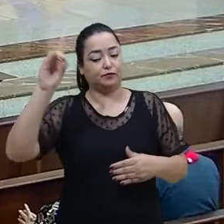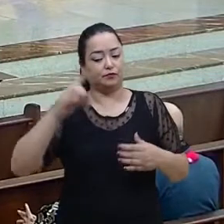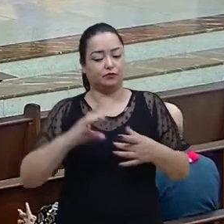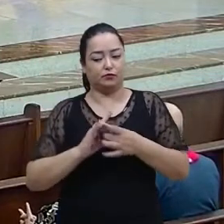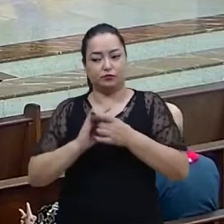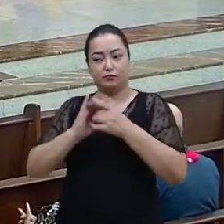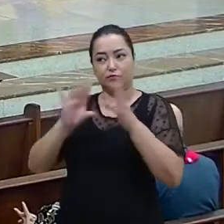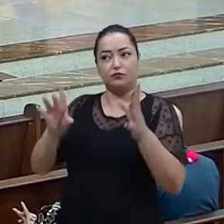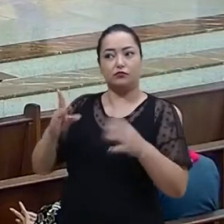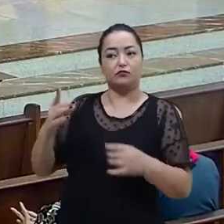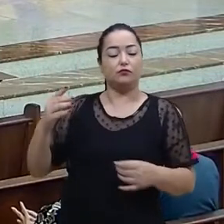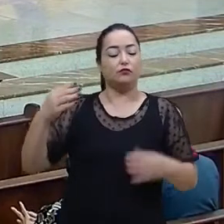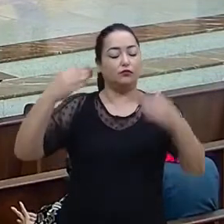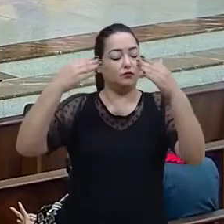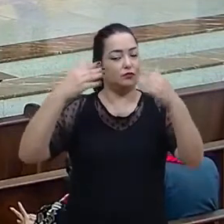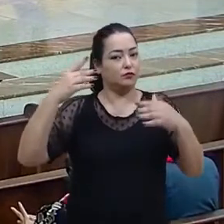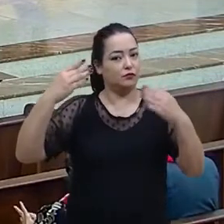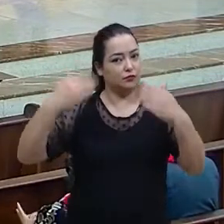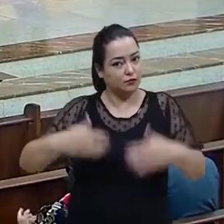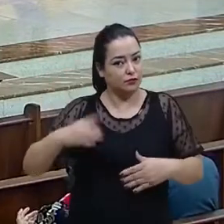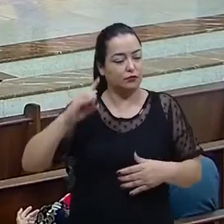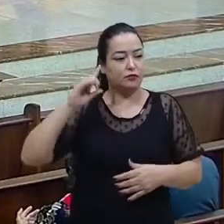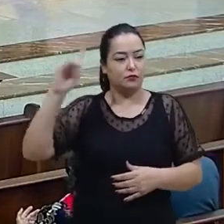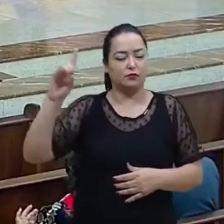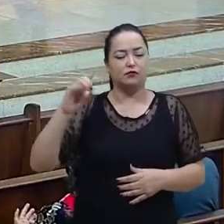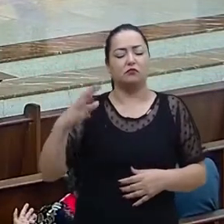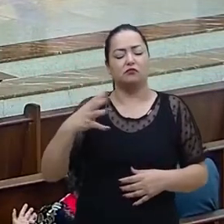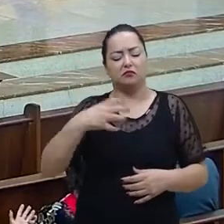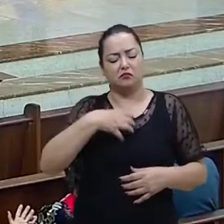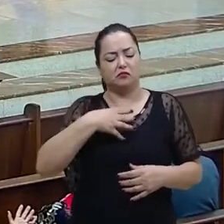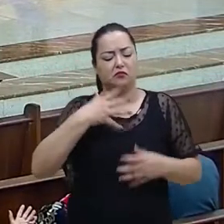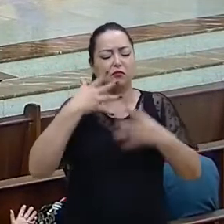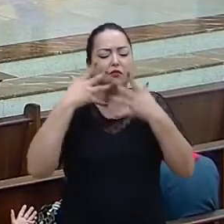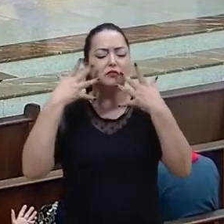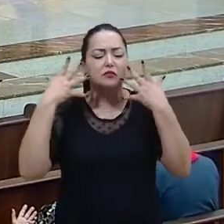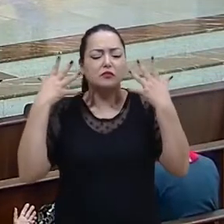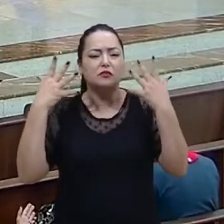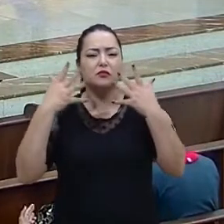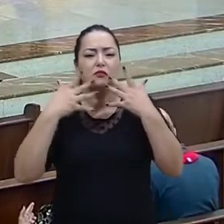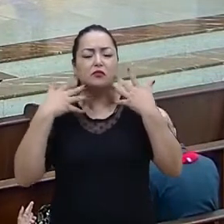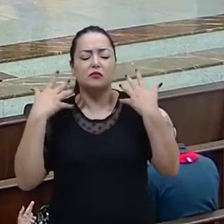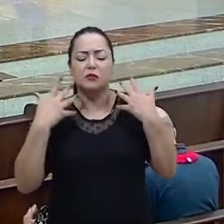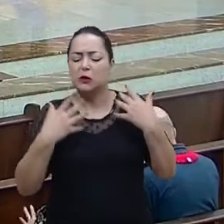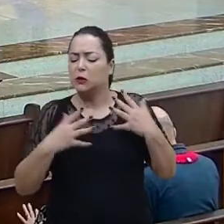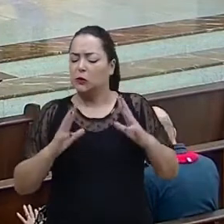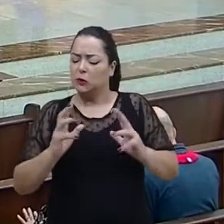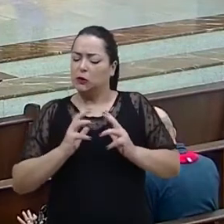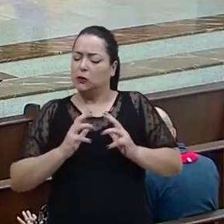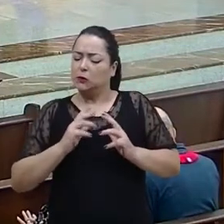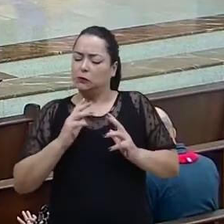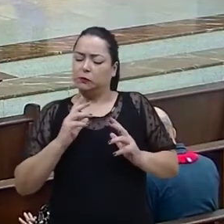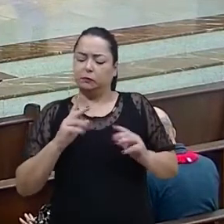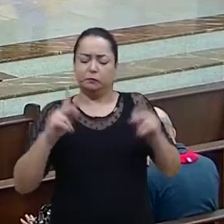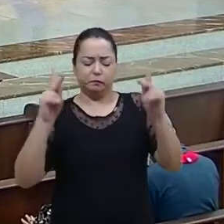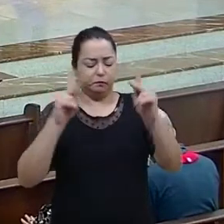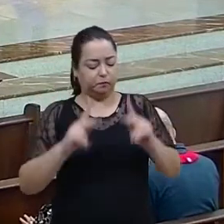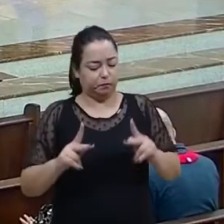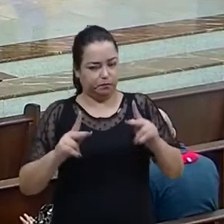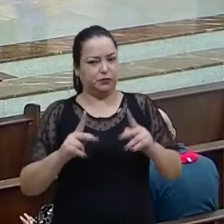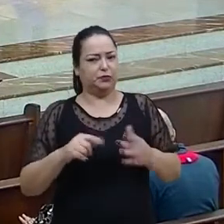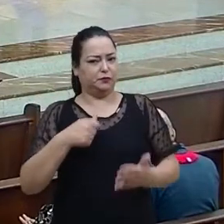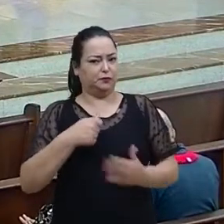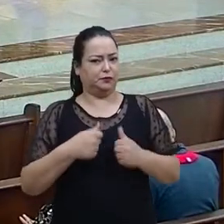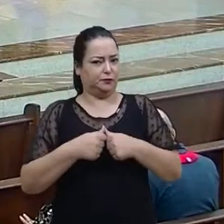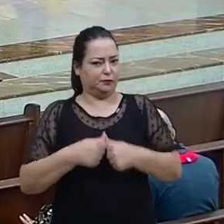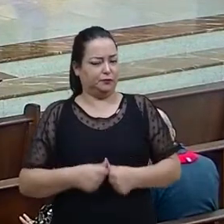para a presença dele vocês vão sentir uma alegria interior tão grande a gente sente uma paz a gente sente uma firmeza na vida